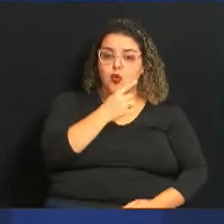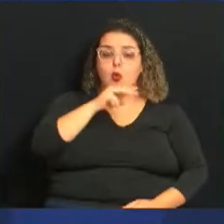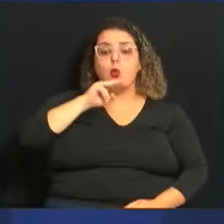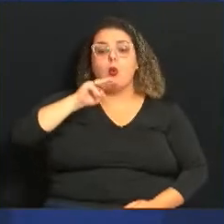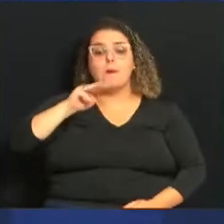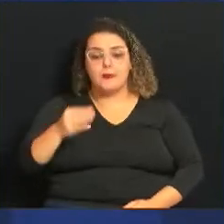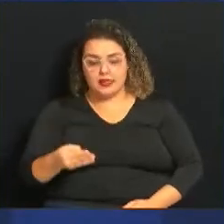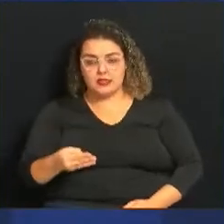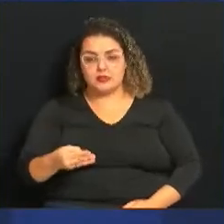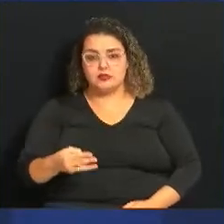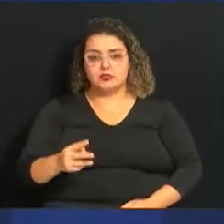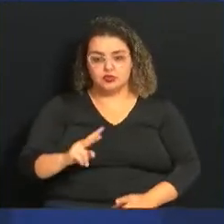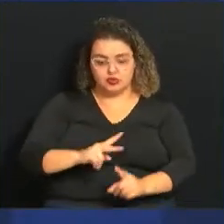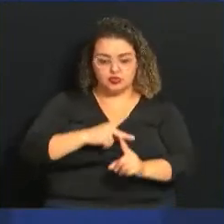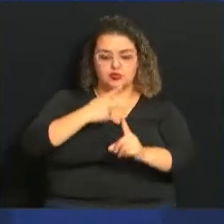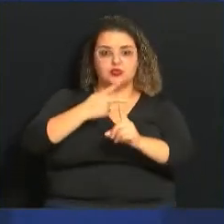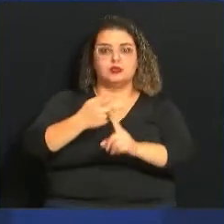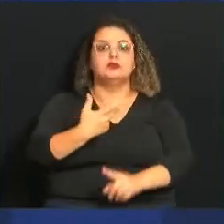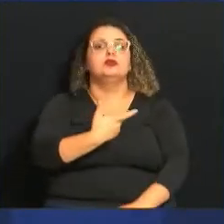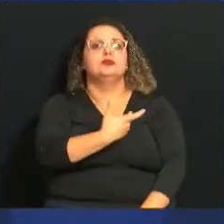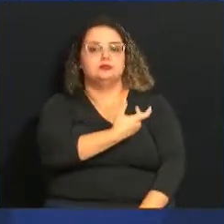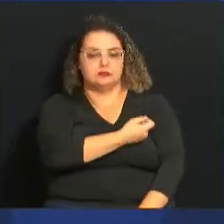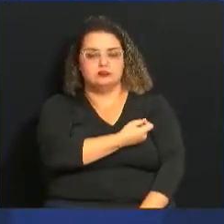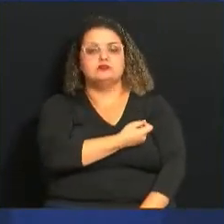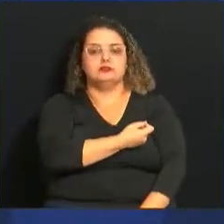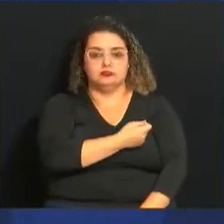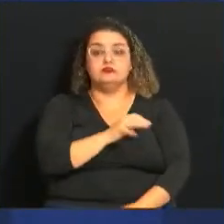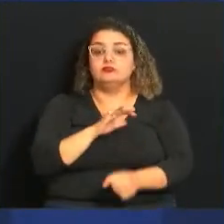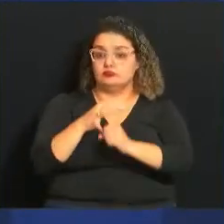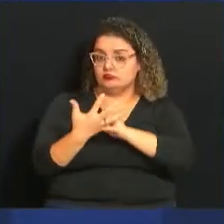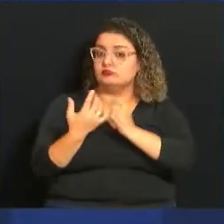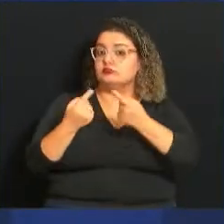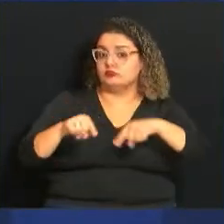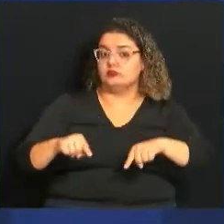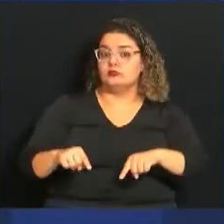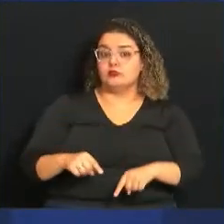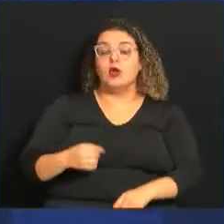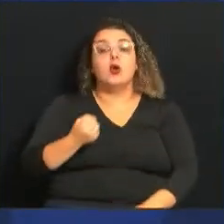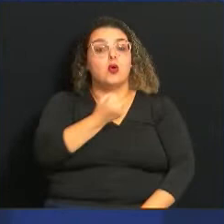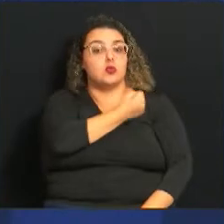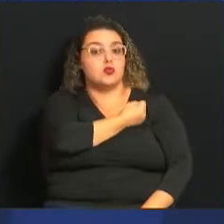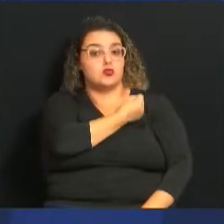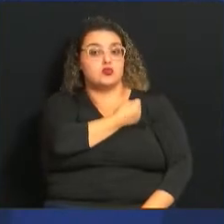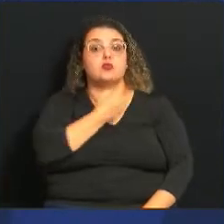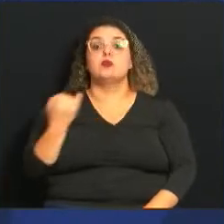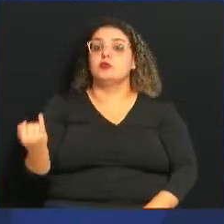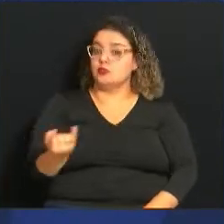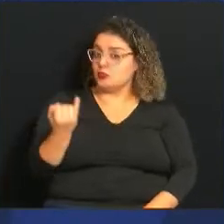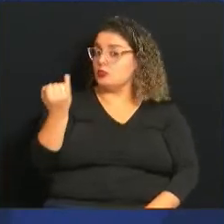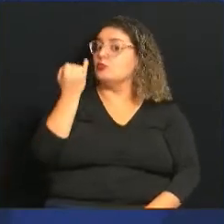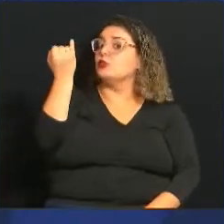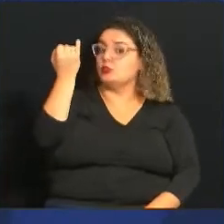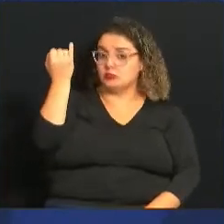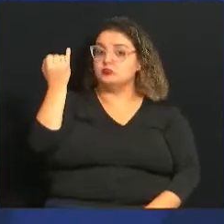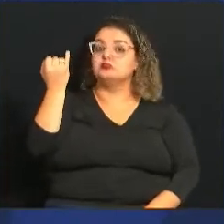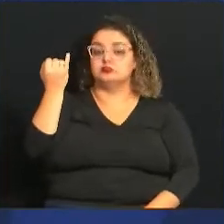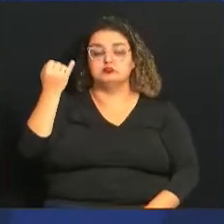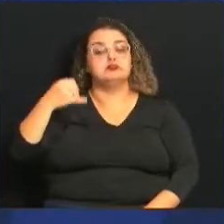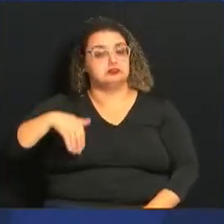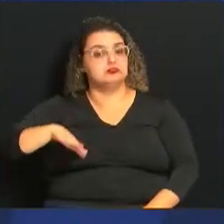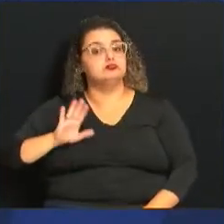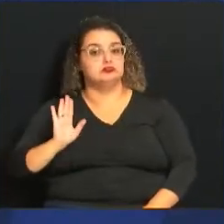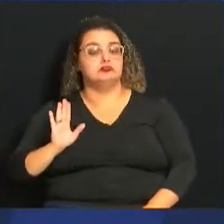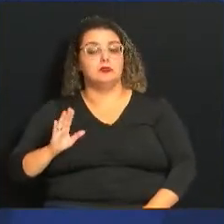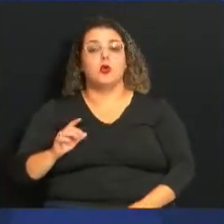segundas doses de vacina contra a Covid-19. É um número expressivo e importante no combate ao